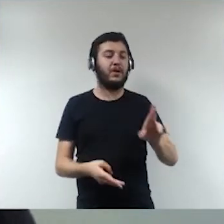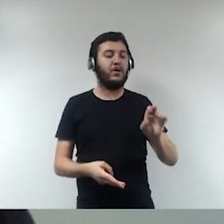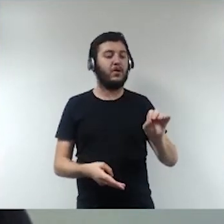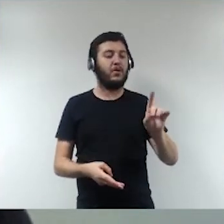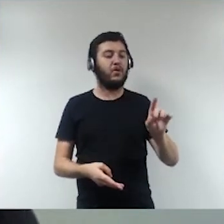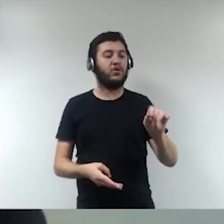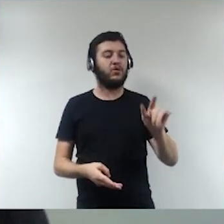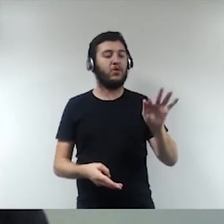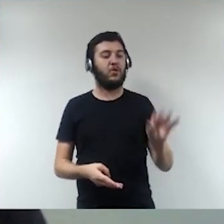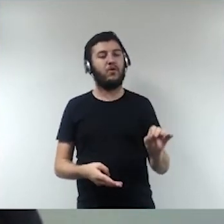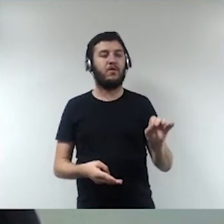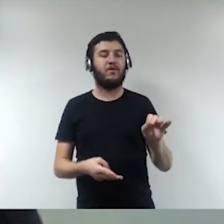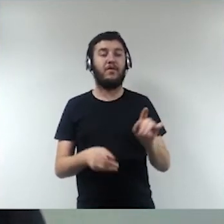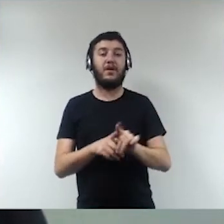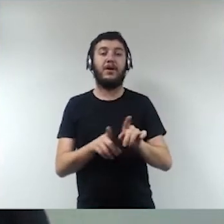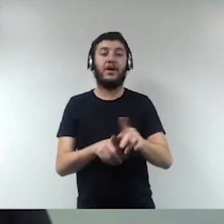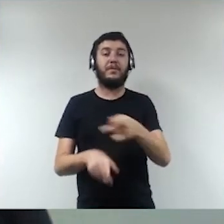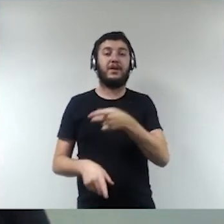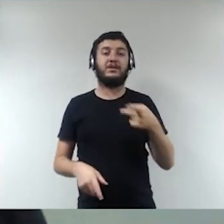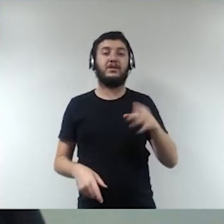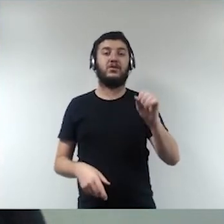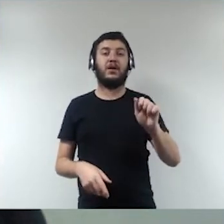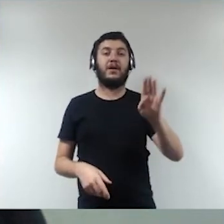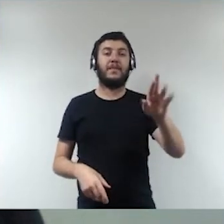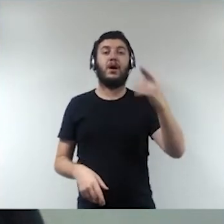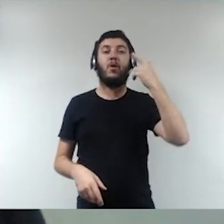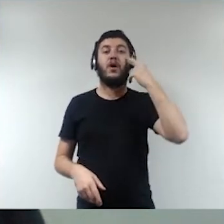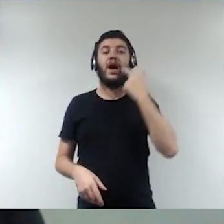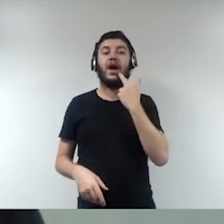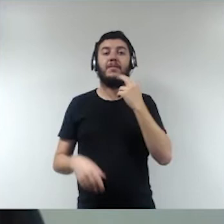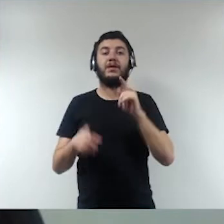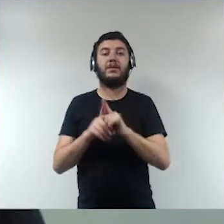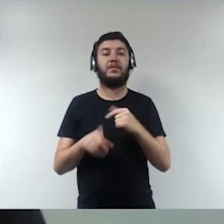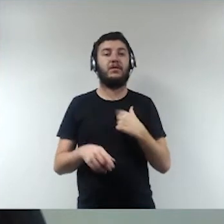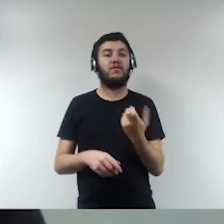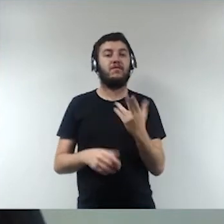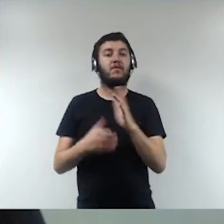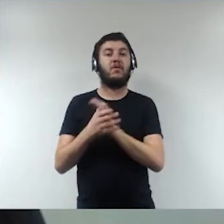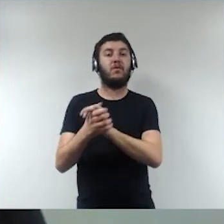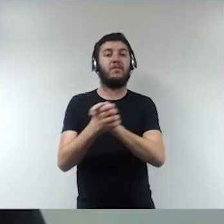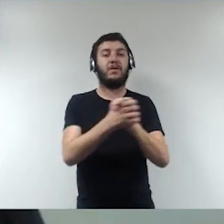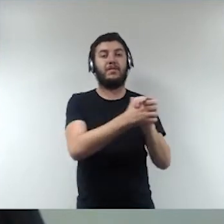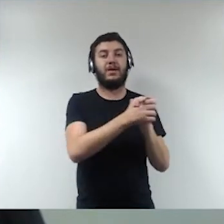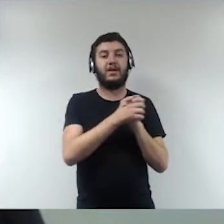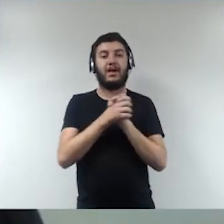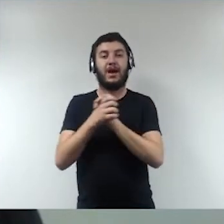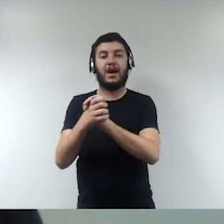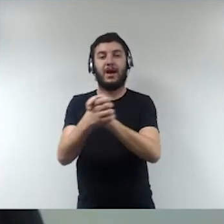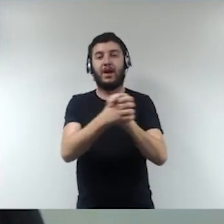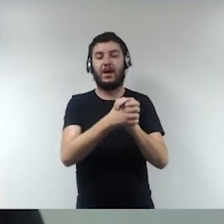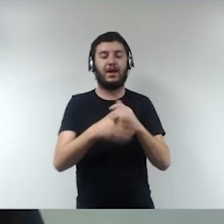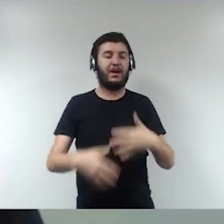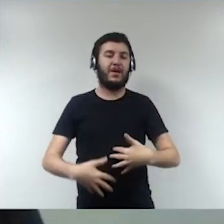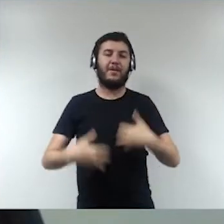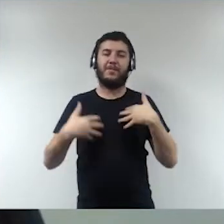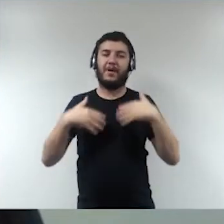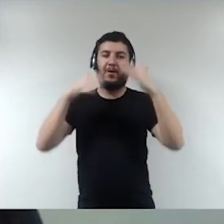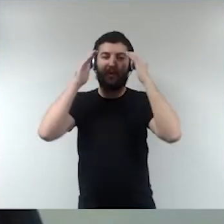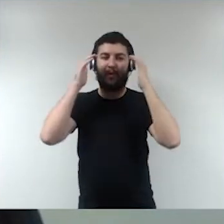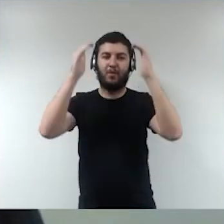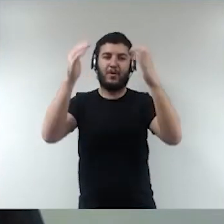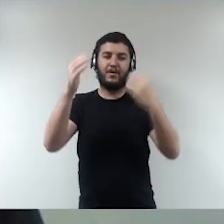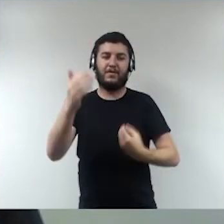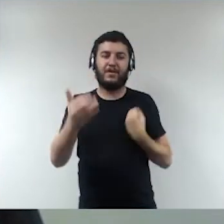de Roraima, meu querido amigo e irmão também. Queria cumprimentar todos vocês, falar que é uma grande honra estar aqui nesse